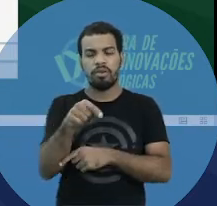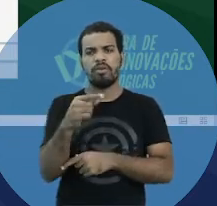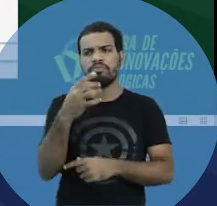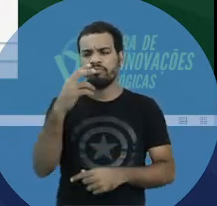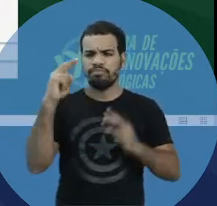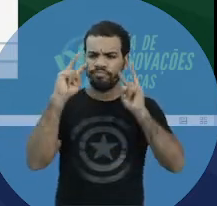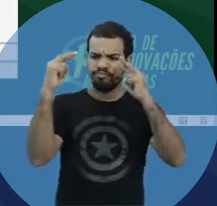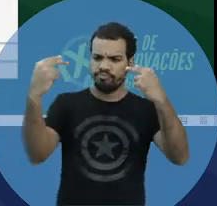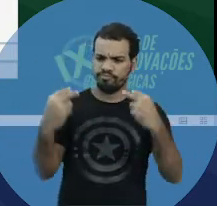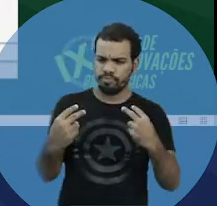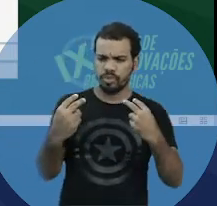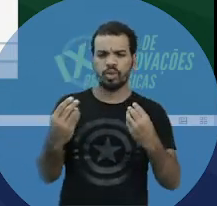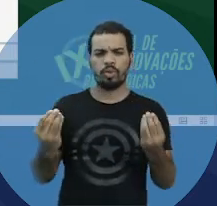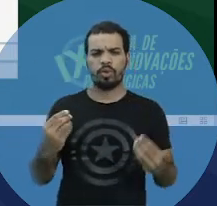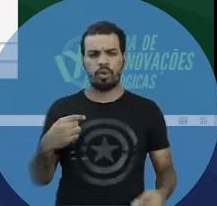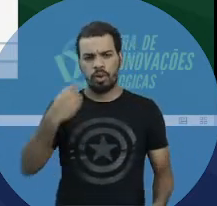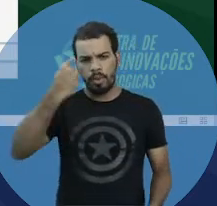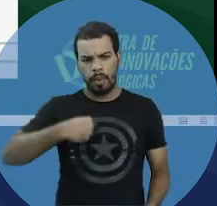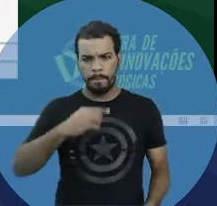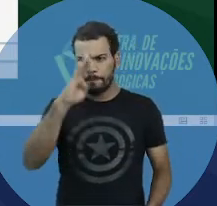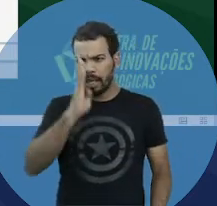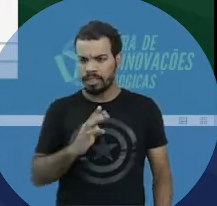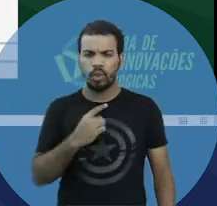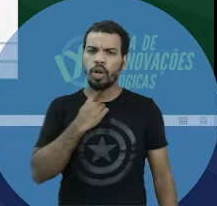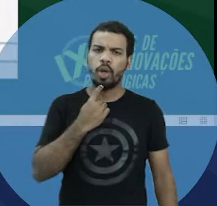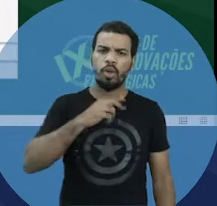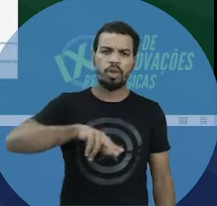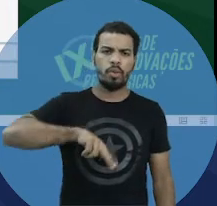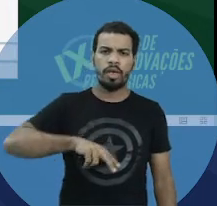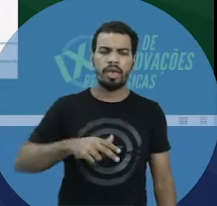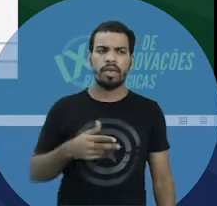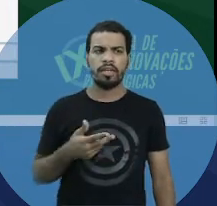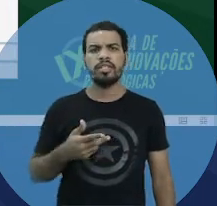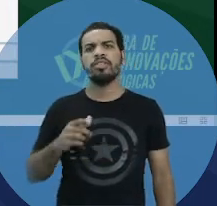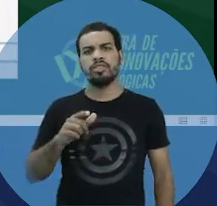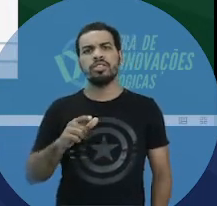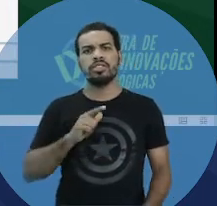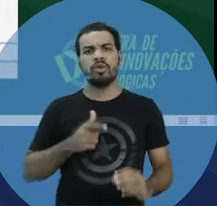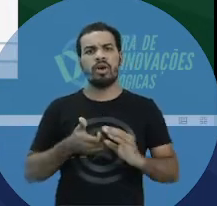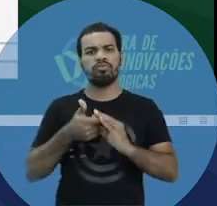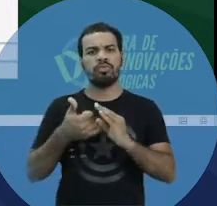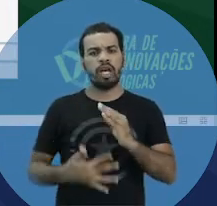observem, nós não somos brasileiros, não temos uma característica peculiar,